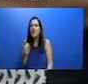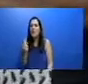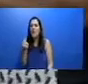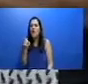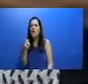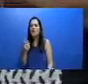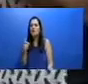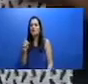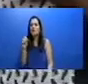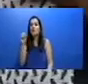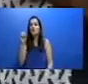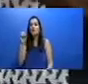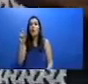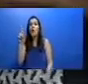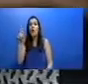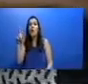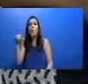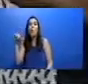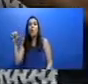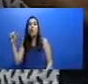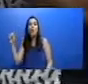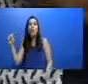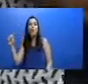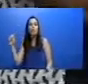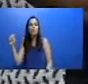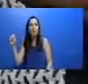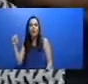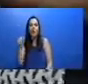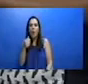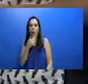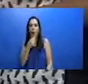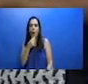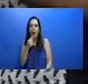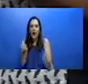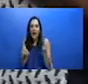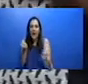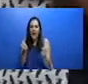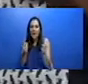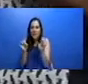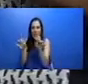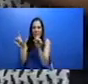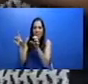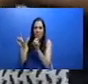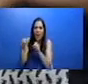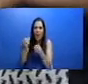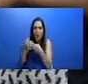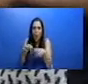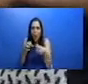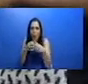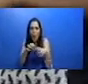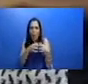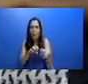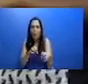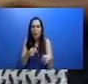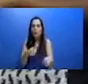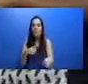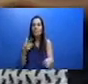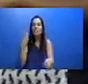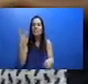casa? Quando aquele carro passa vendendo 30 ovos, quantas dúzias será que tem nesses 30